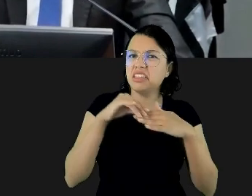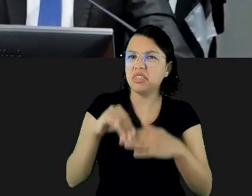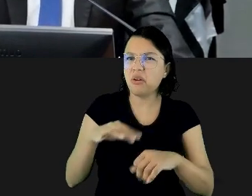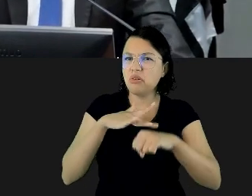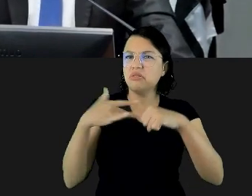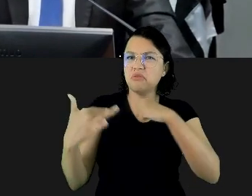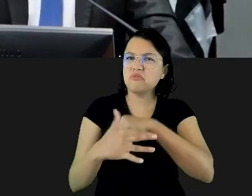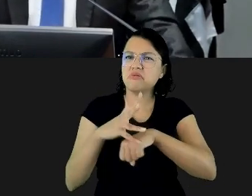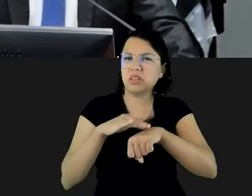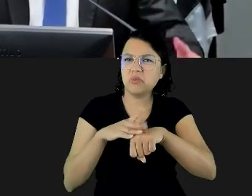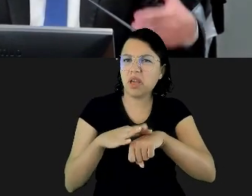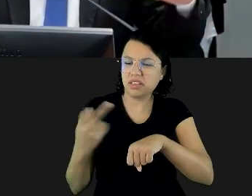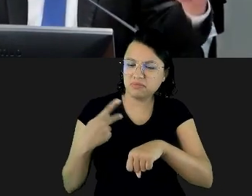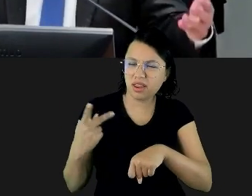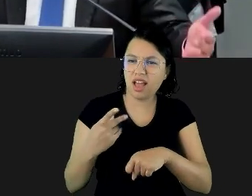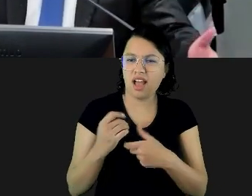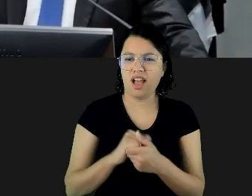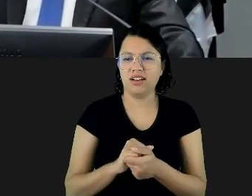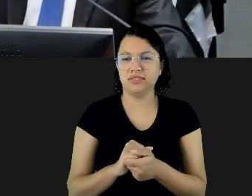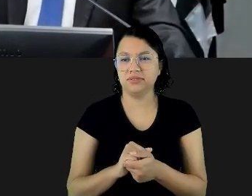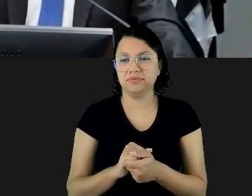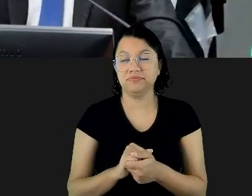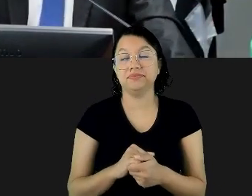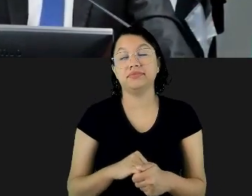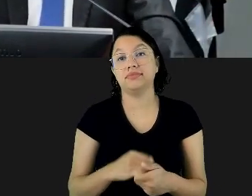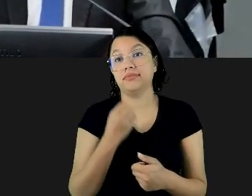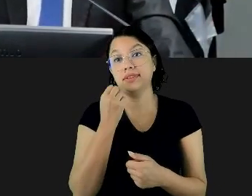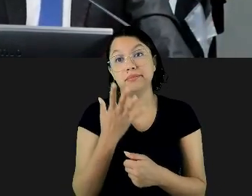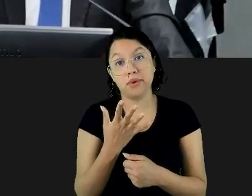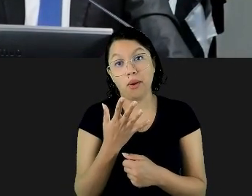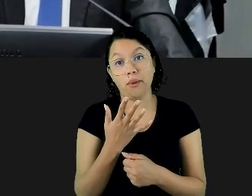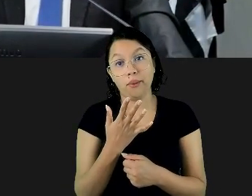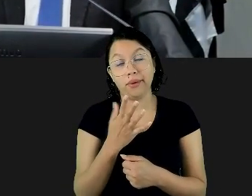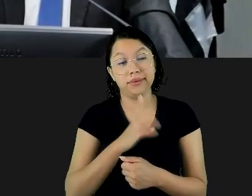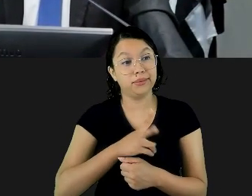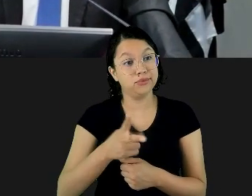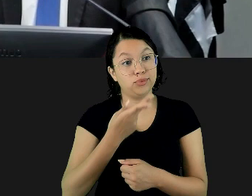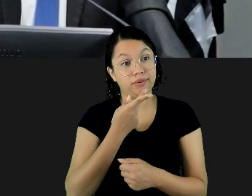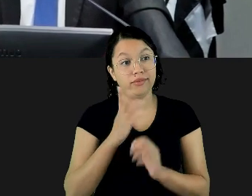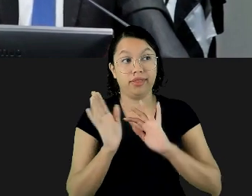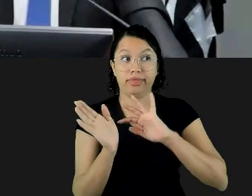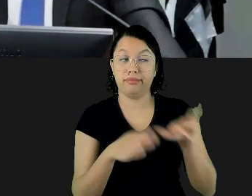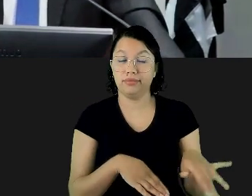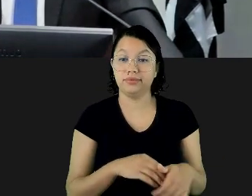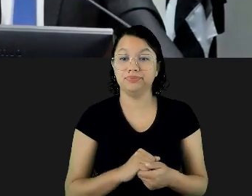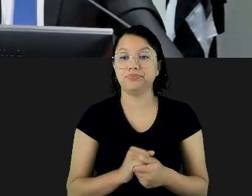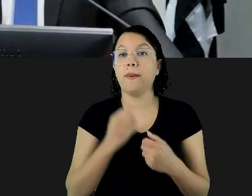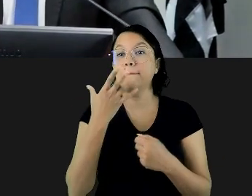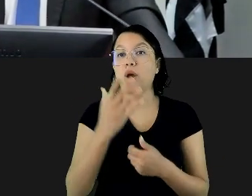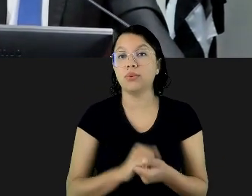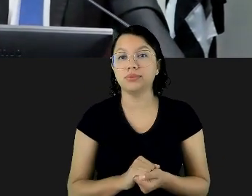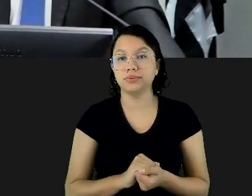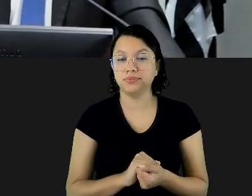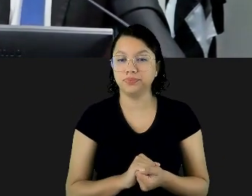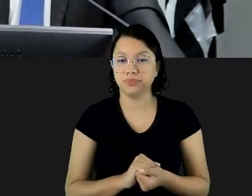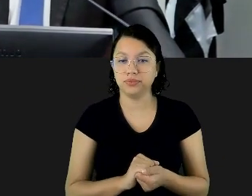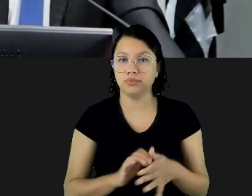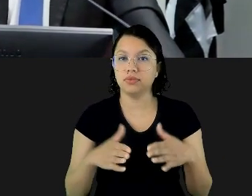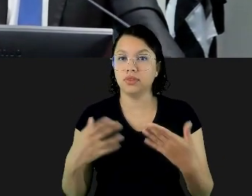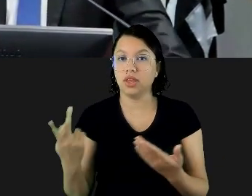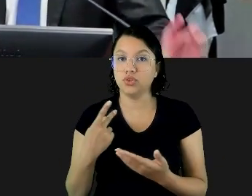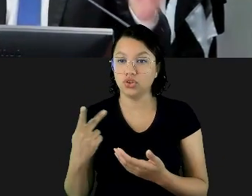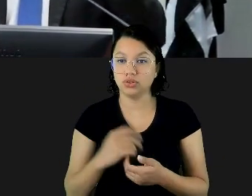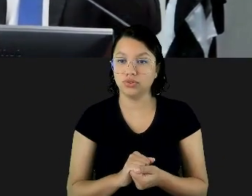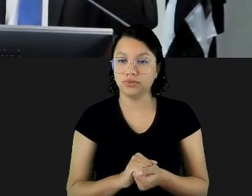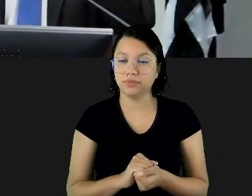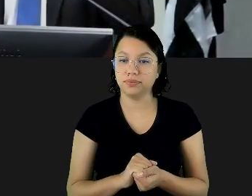né? Ainda bem que não prosperou essa tese. Bom, aí a gente